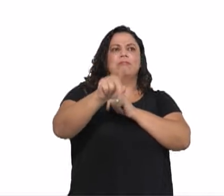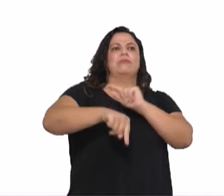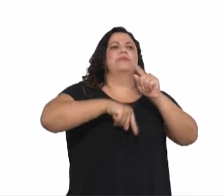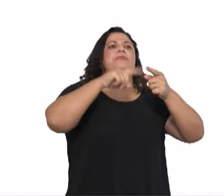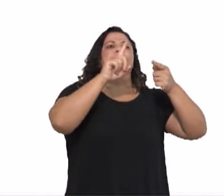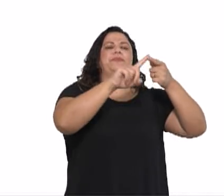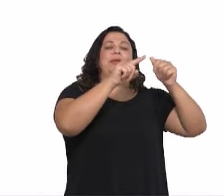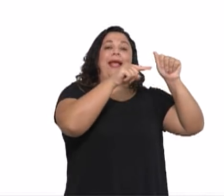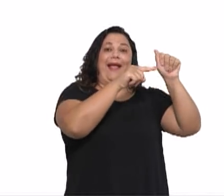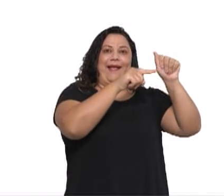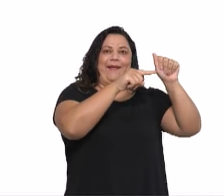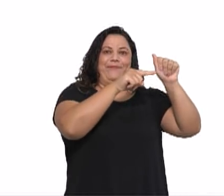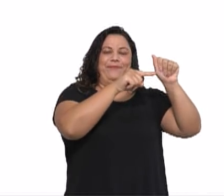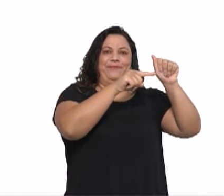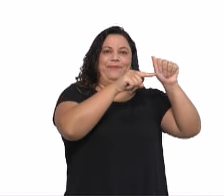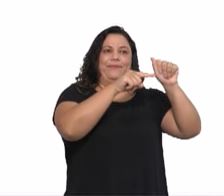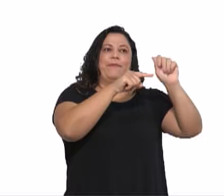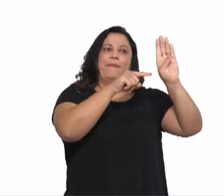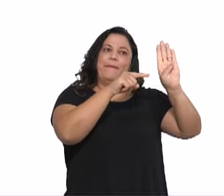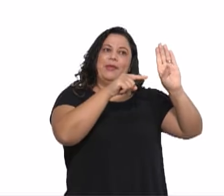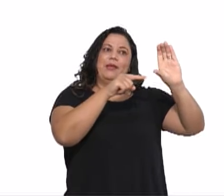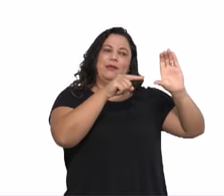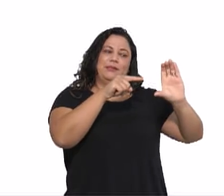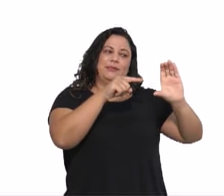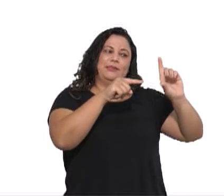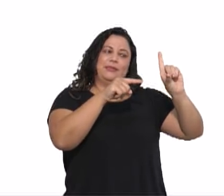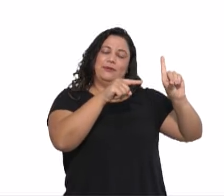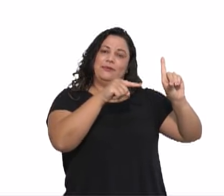Marcar, bater. Ou jogar, passar?